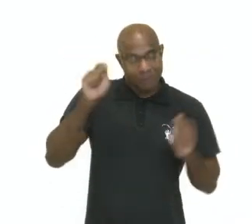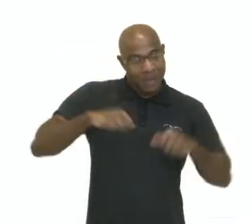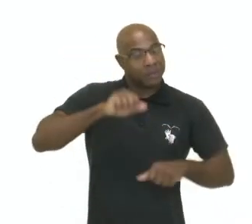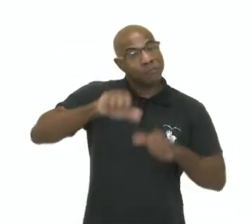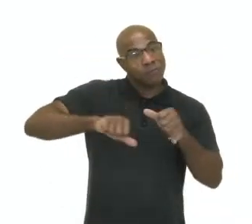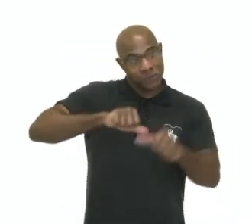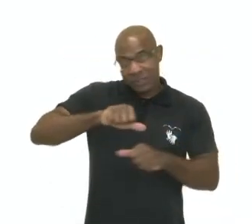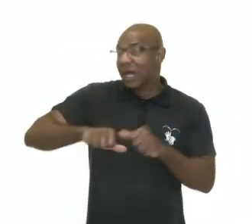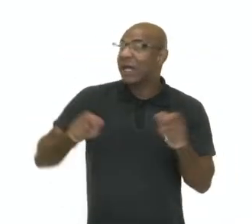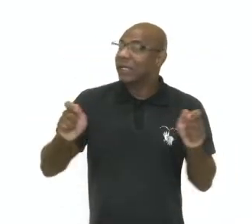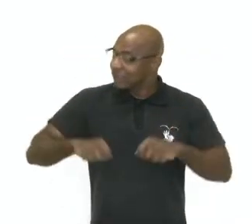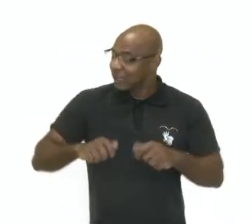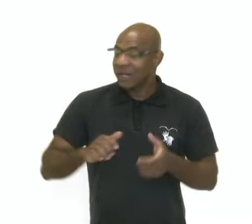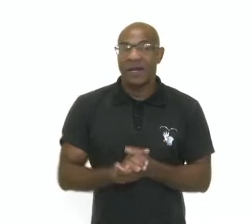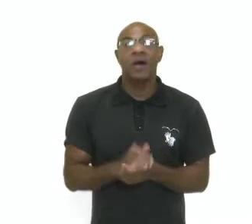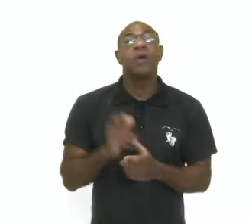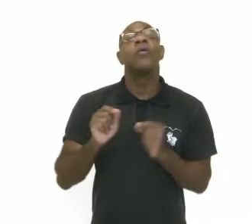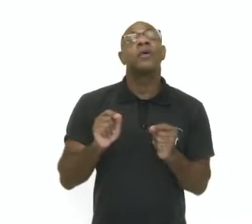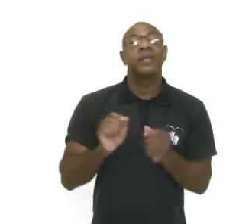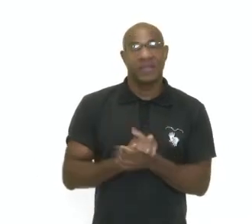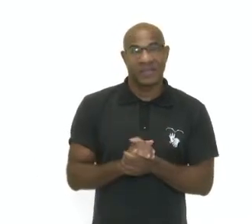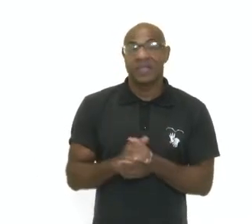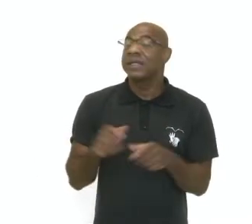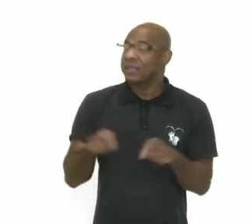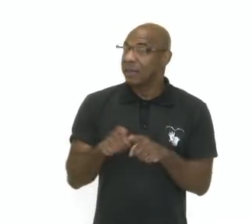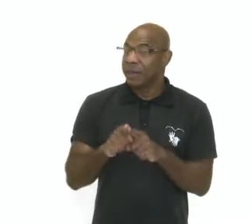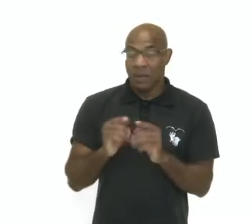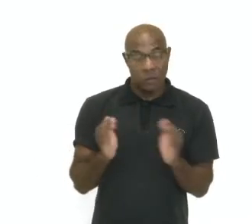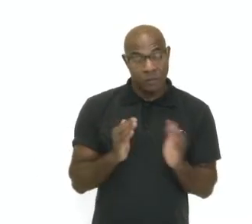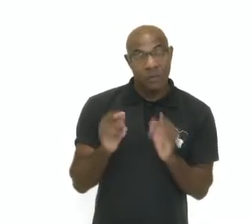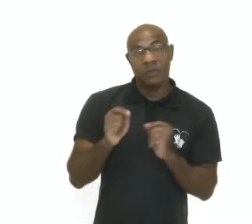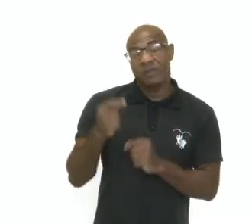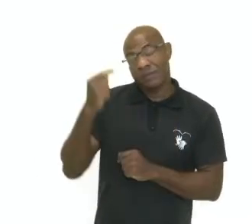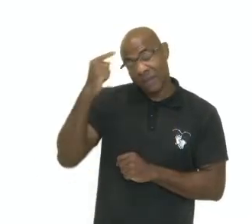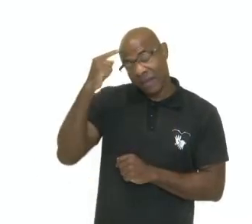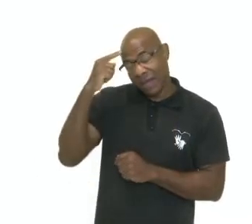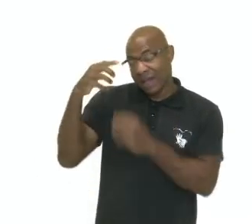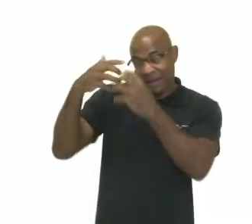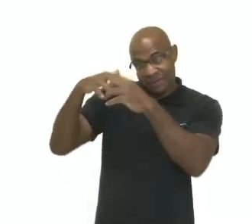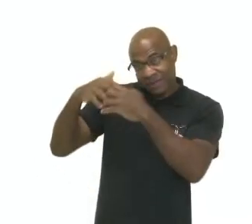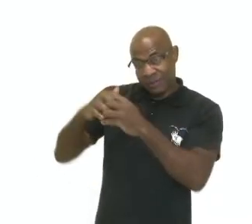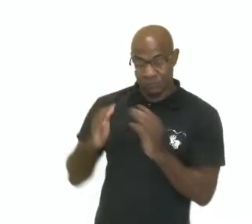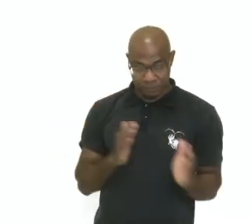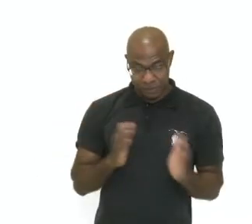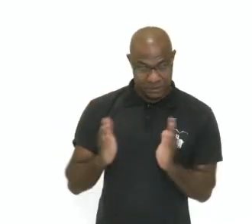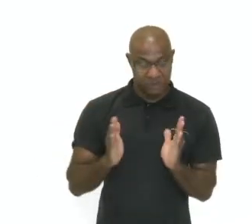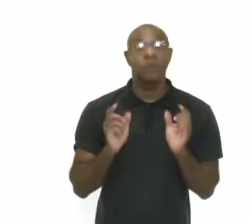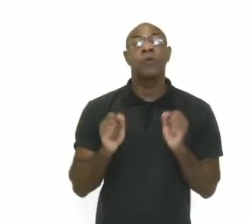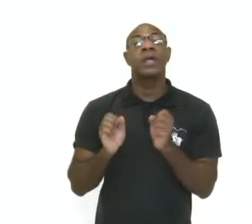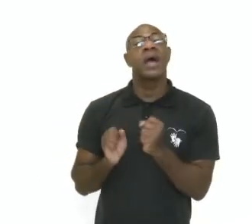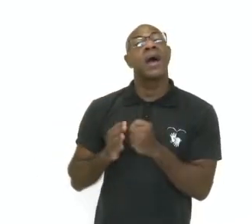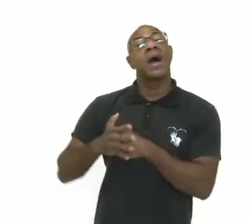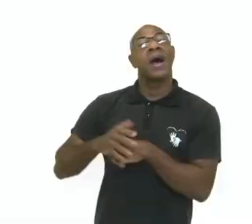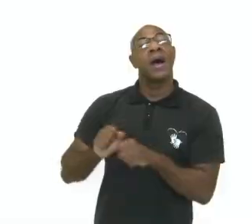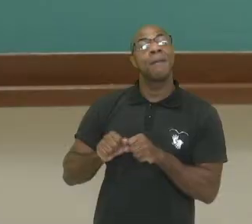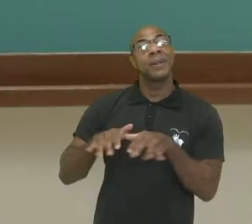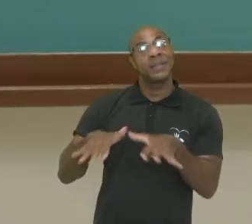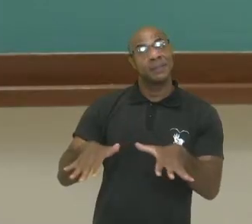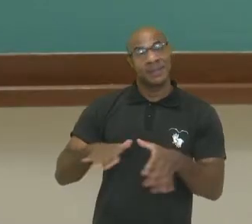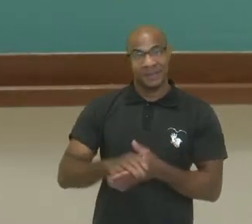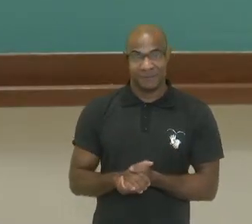modificadas a partir das reflexões trazidas pela pandemia com relação ao meio ambiente e sua